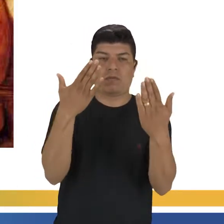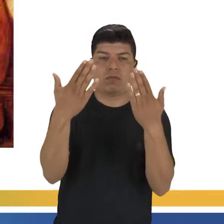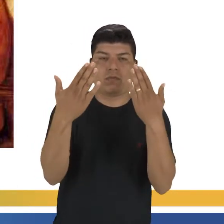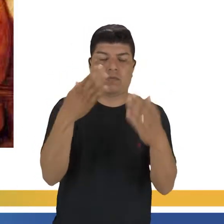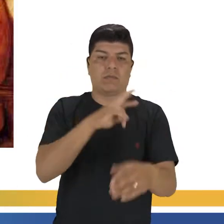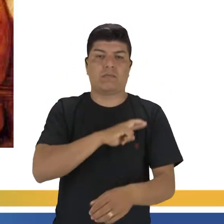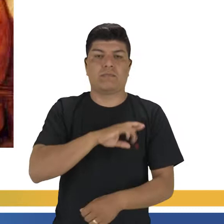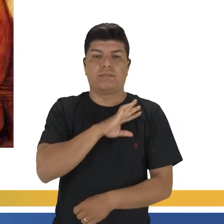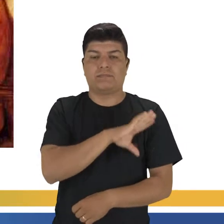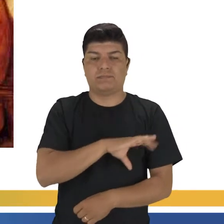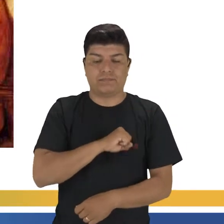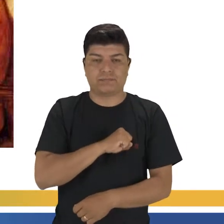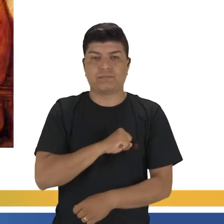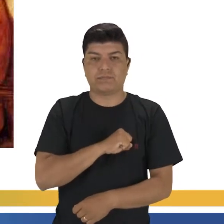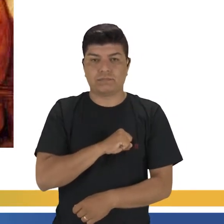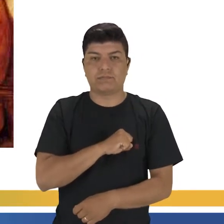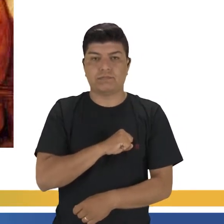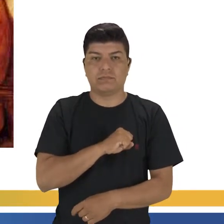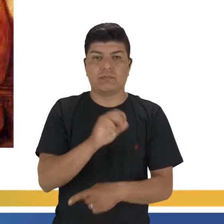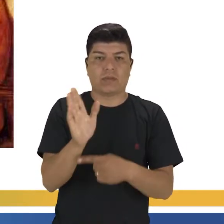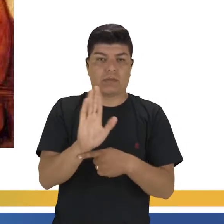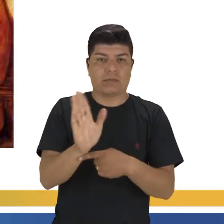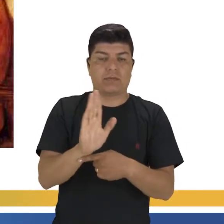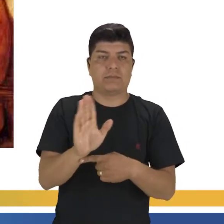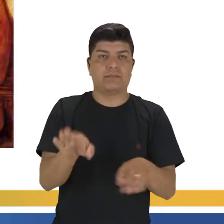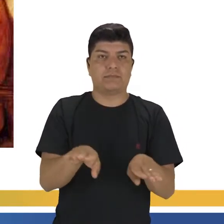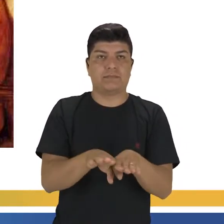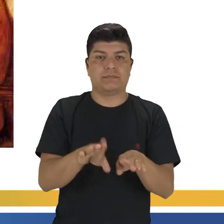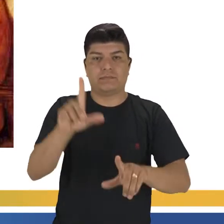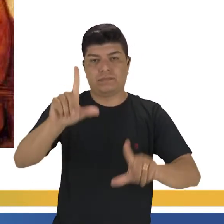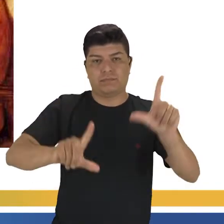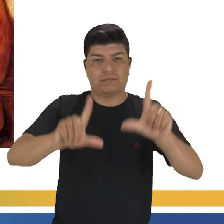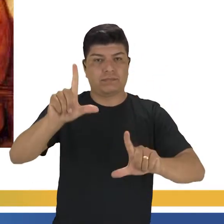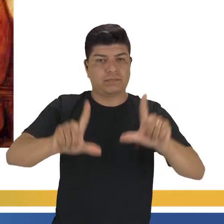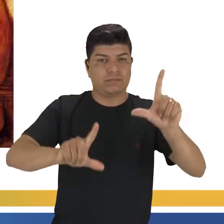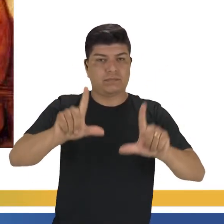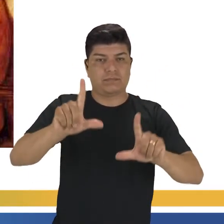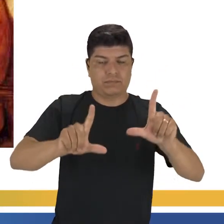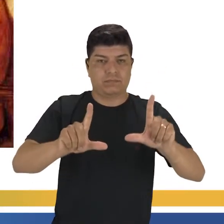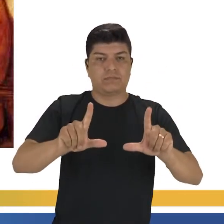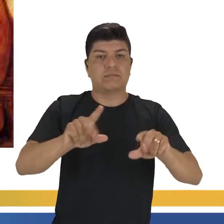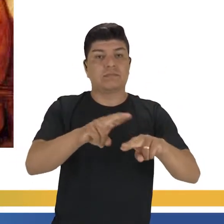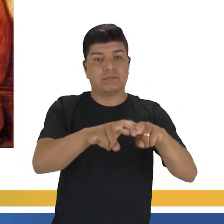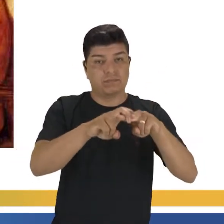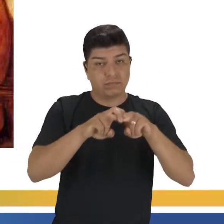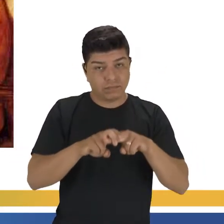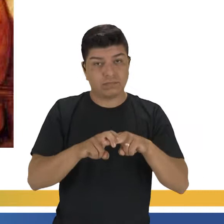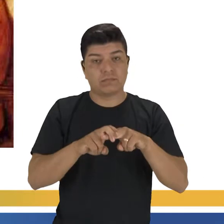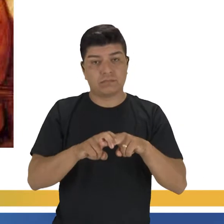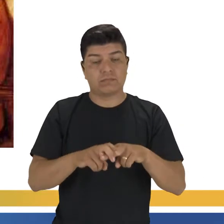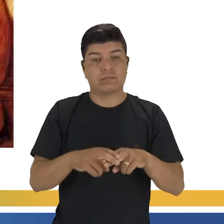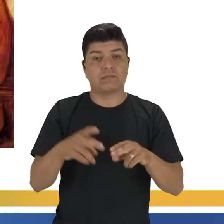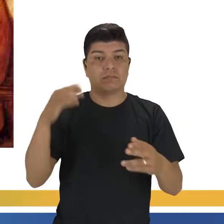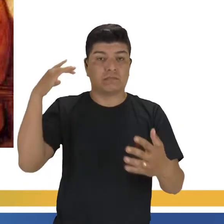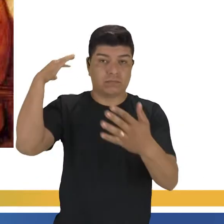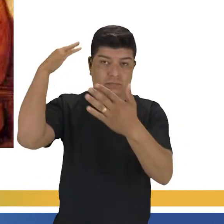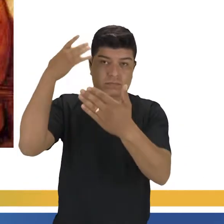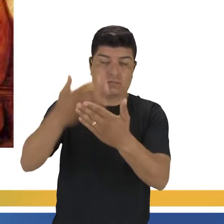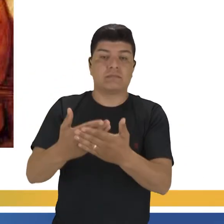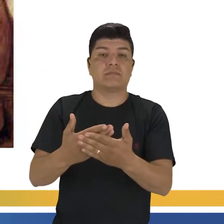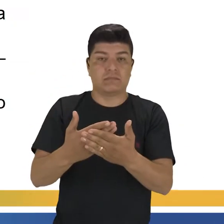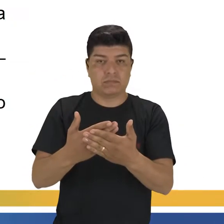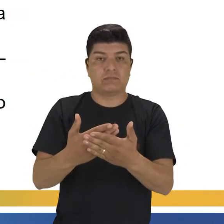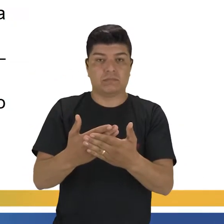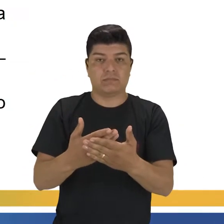romantismo, ao cinema e à televisão. Daí o encantamento que nós temos até hoje por esse